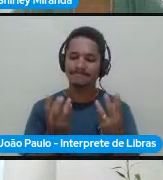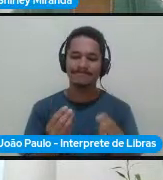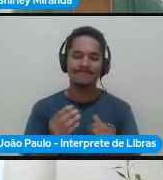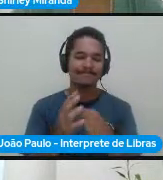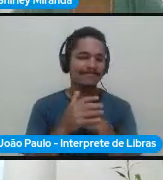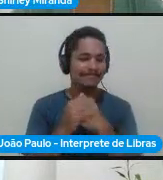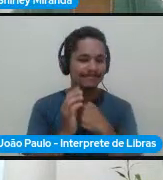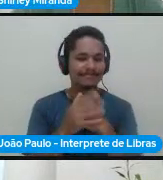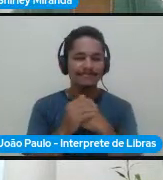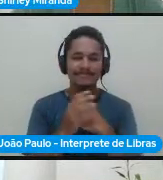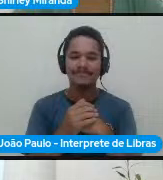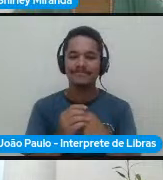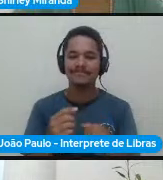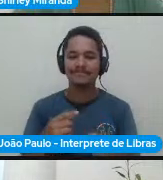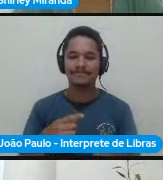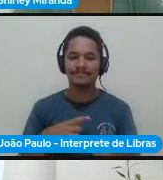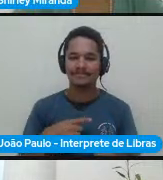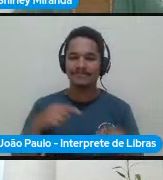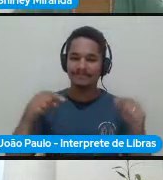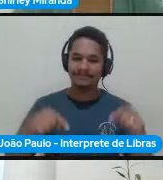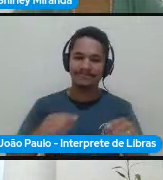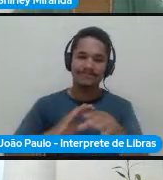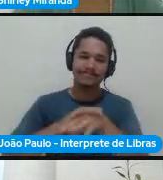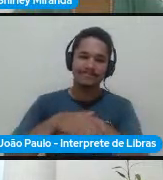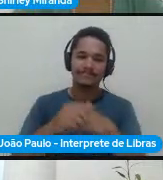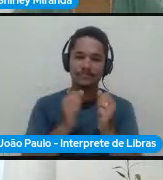carinho mesmo que eu estou essa noite com vocês.